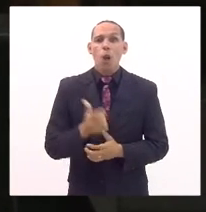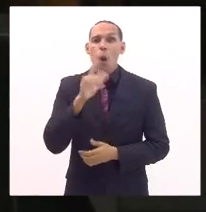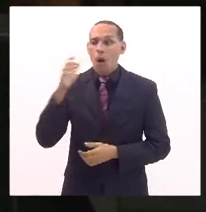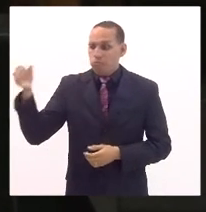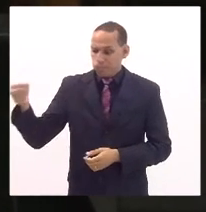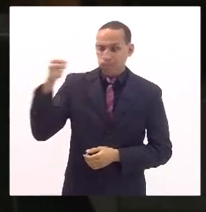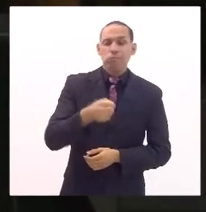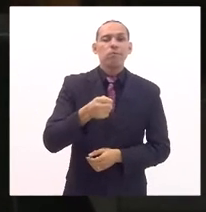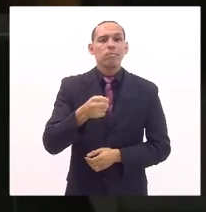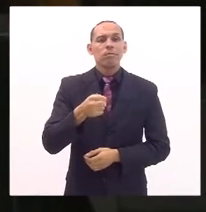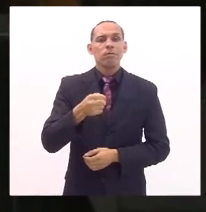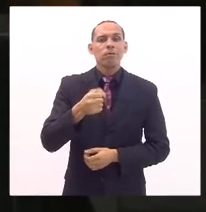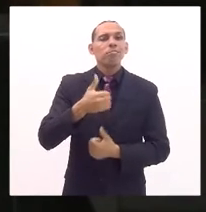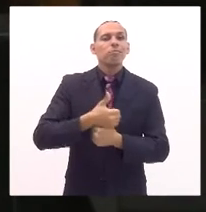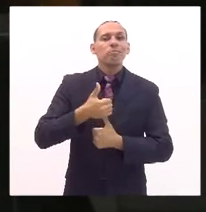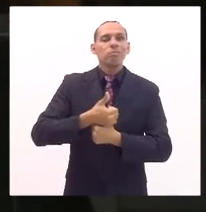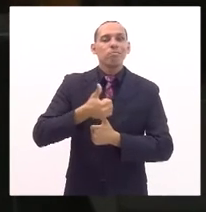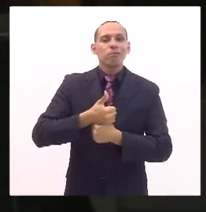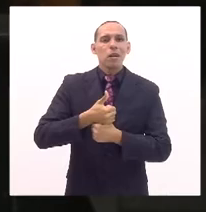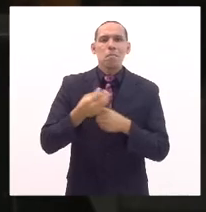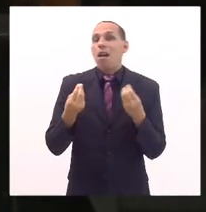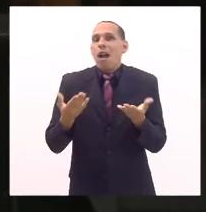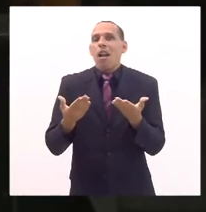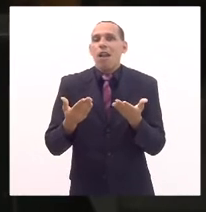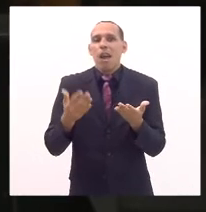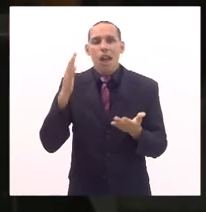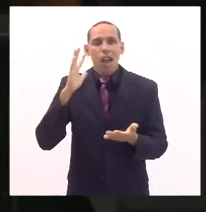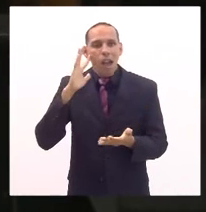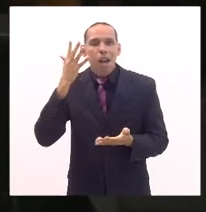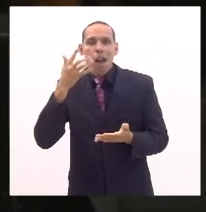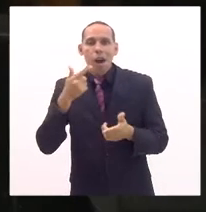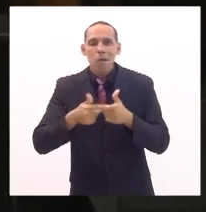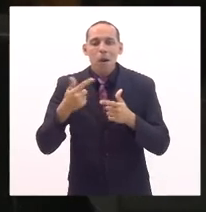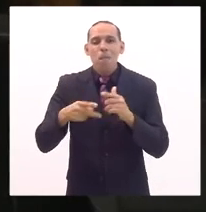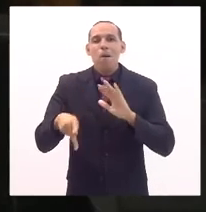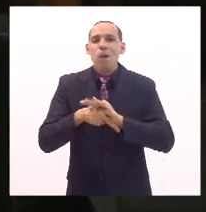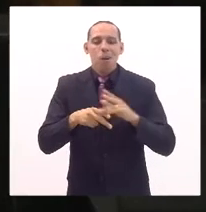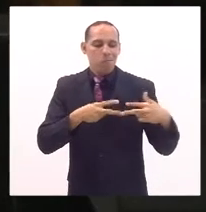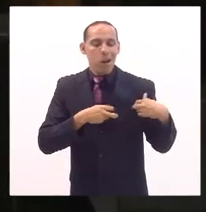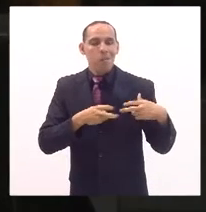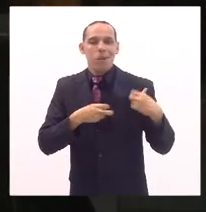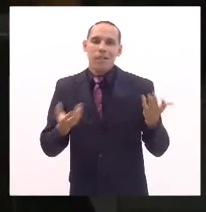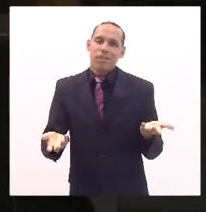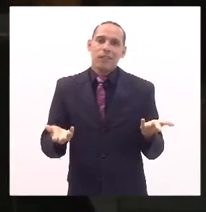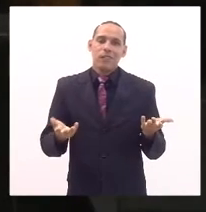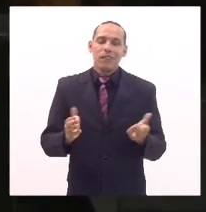bota outro e para tentar resolver o problema da Petrobras